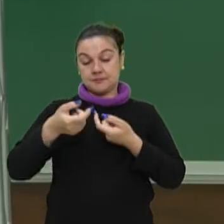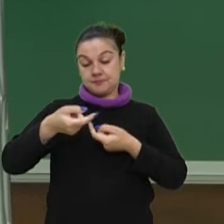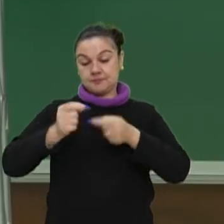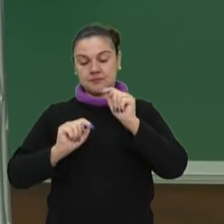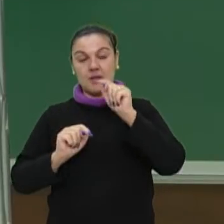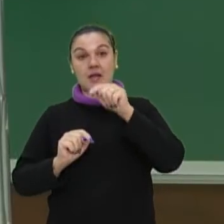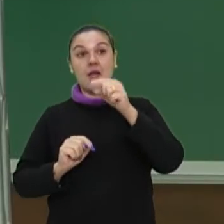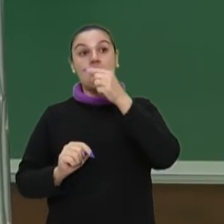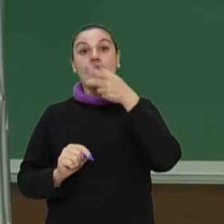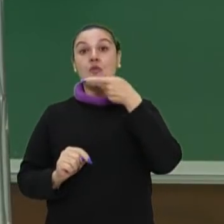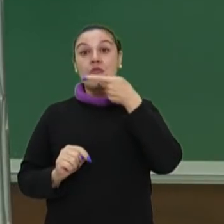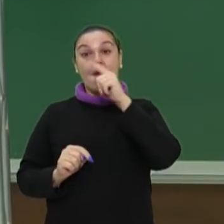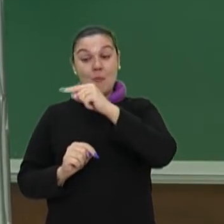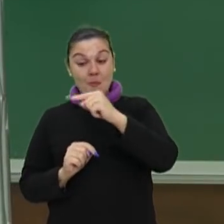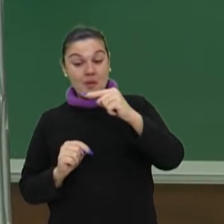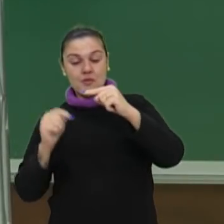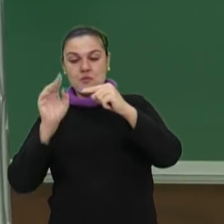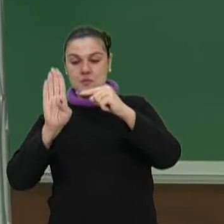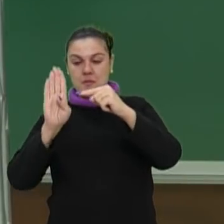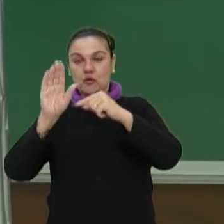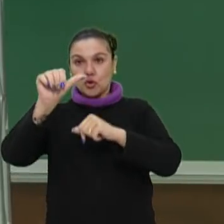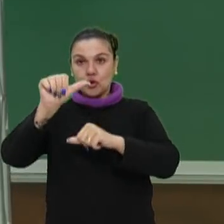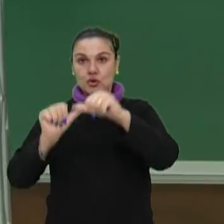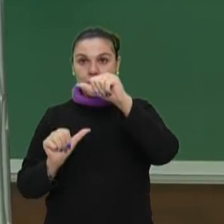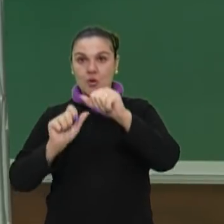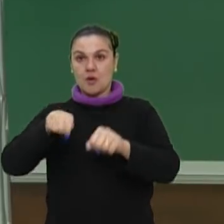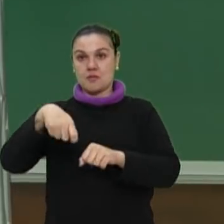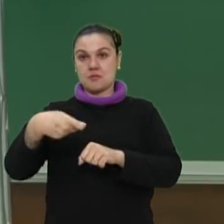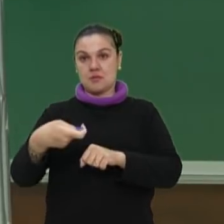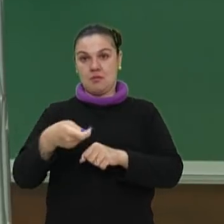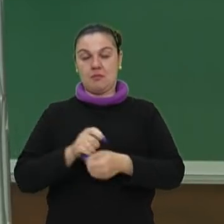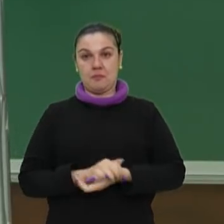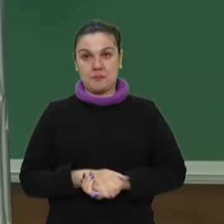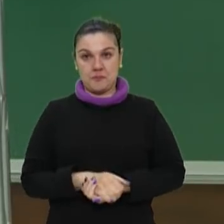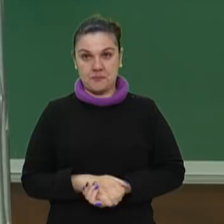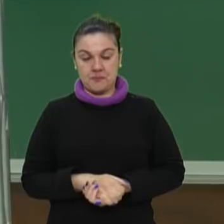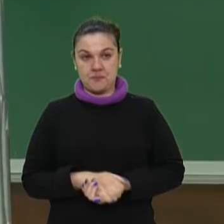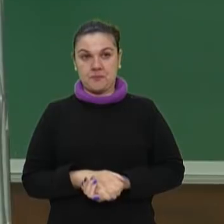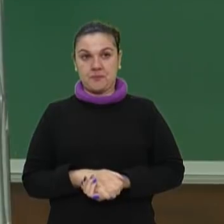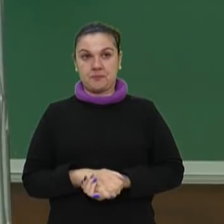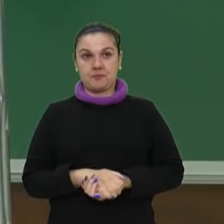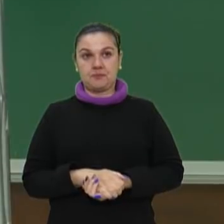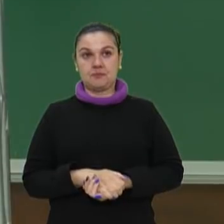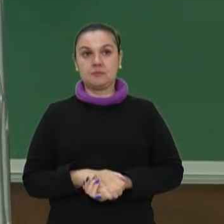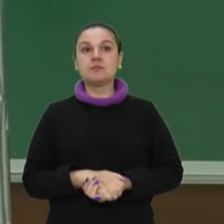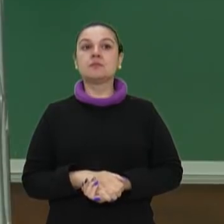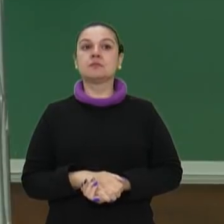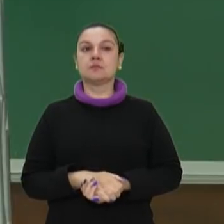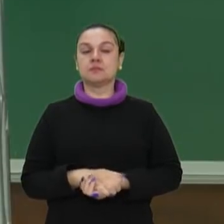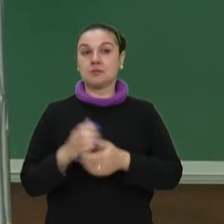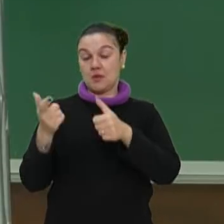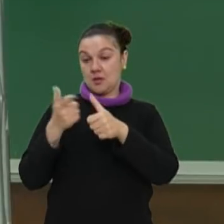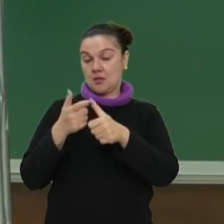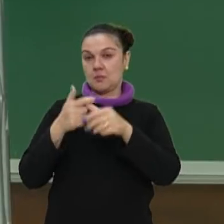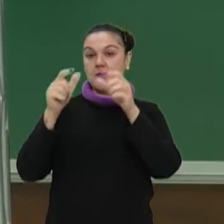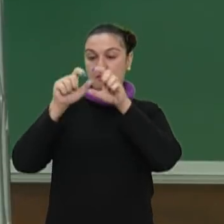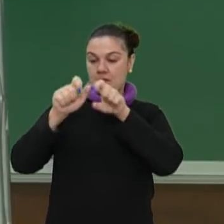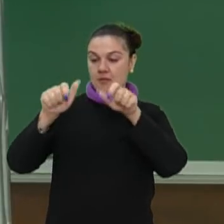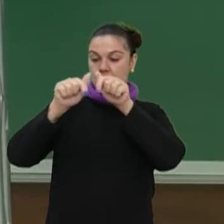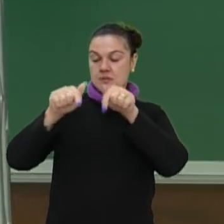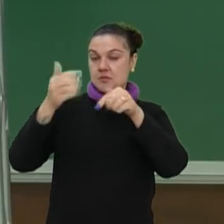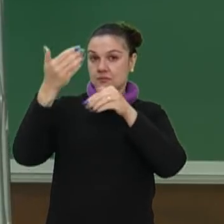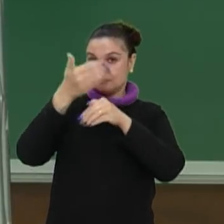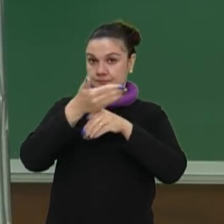b, significa que eu estou trocando o sinal do b, ok? Beleza? Então, a primeira coisa, a minha equação está